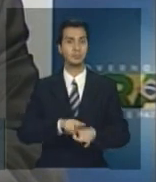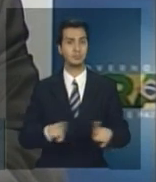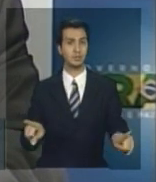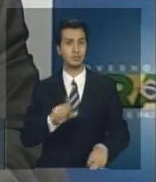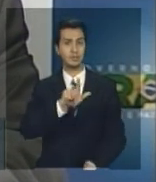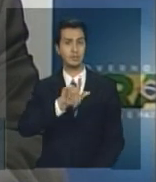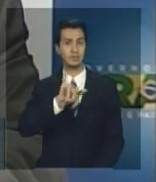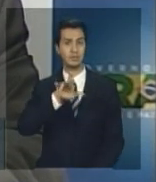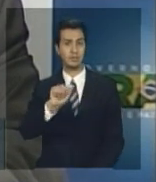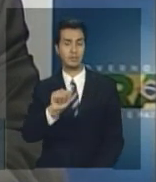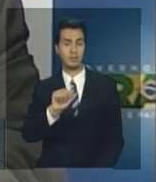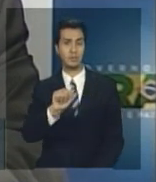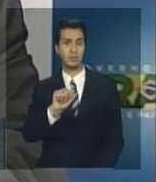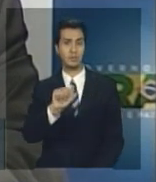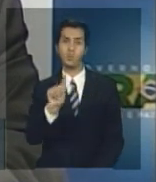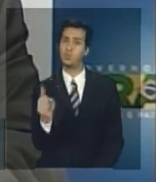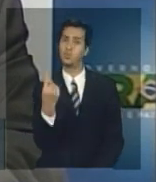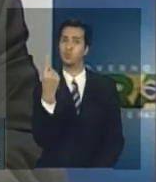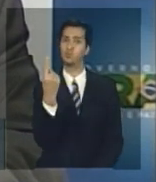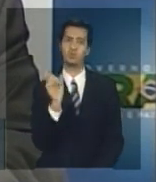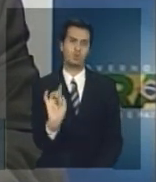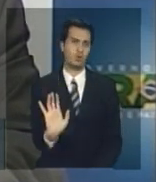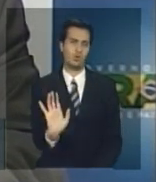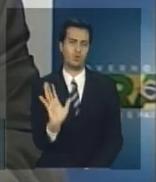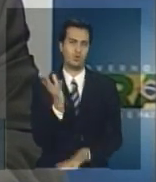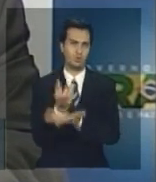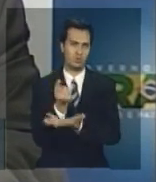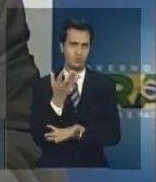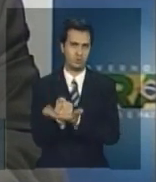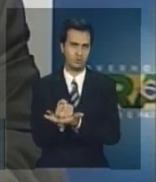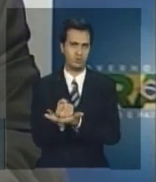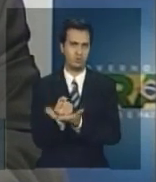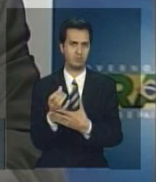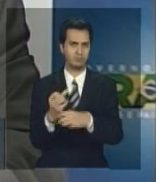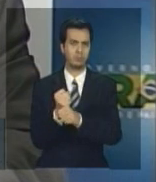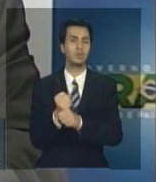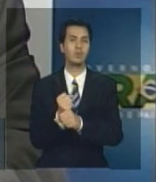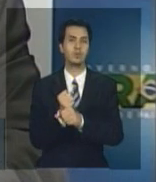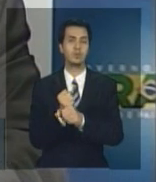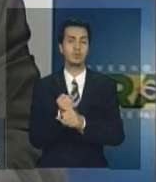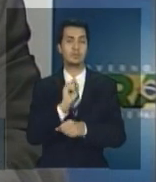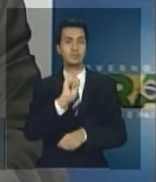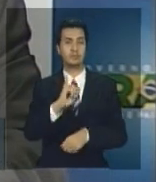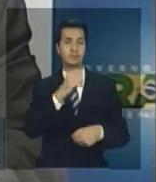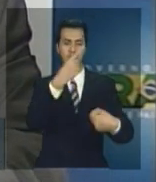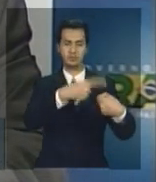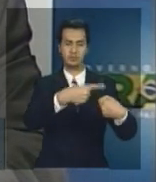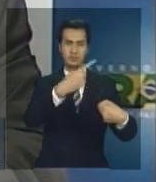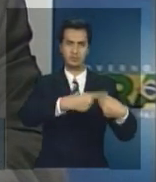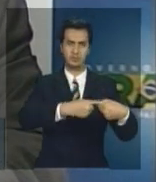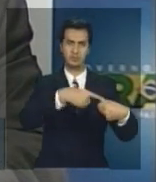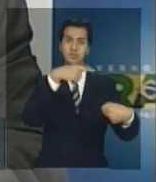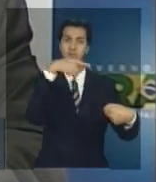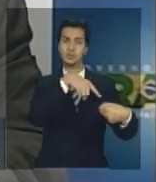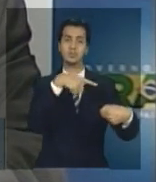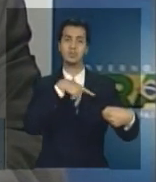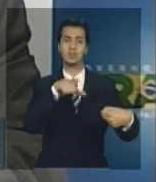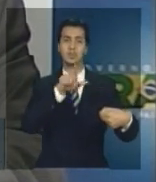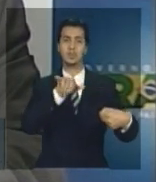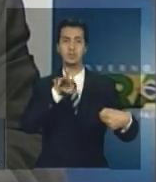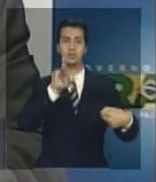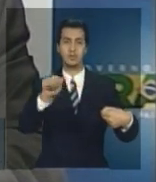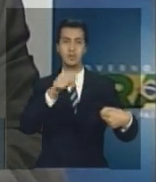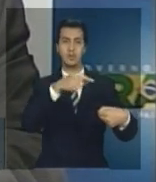um dos dados, ou seja, município que está com lira classificado internacionalmente como de baixo risco